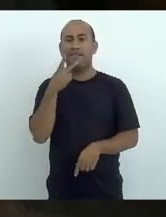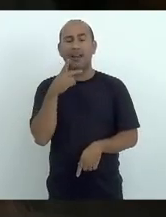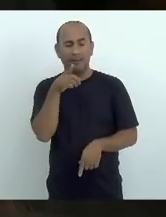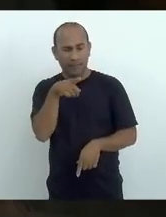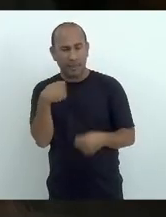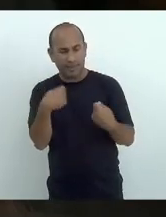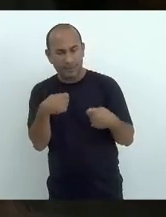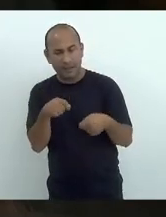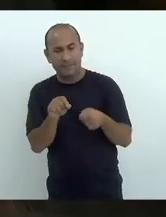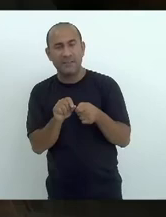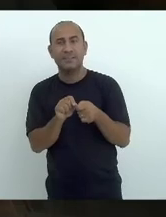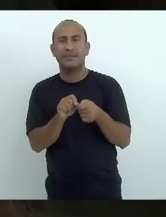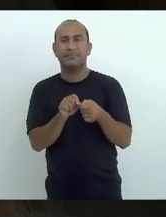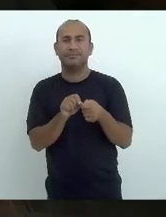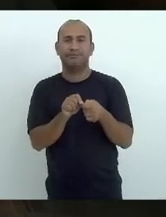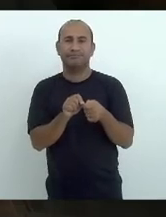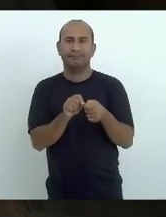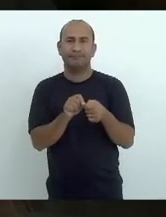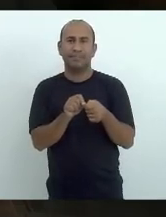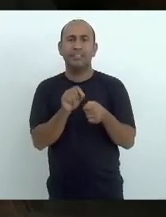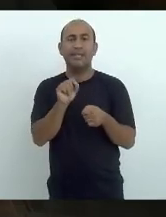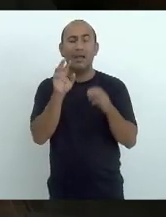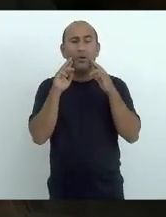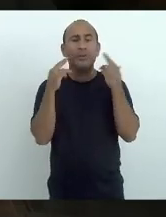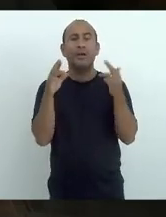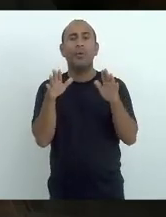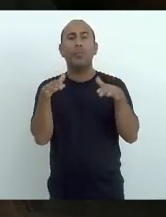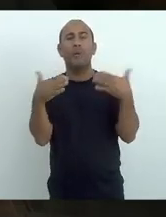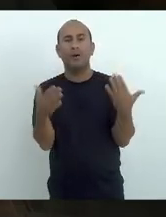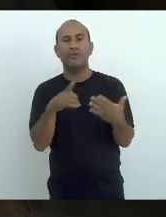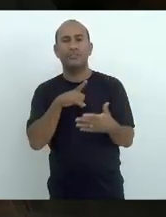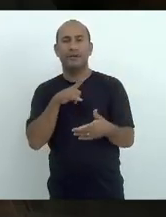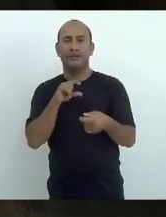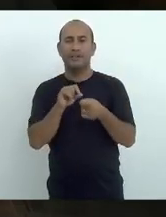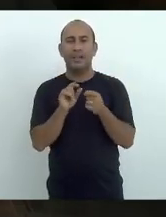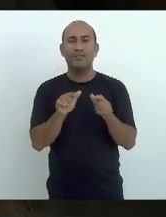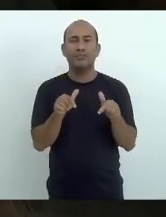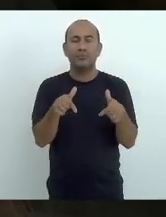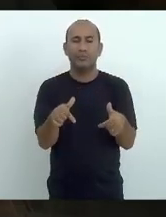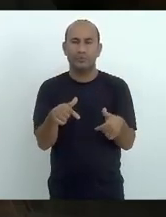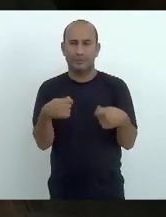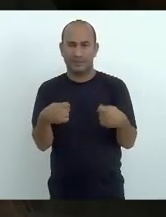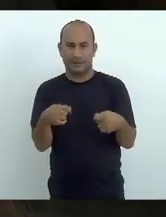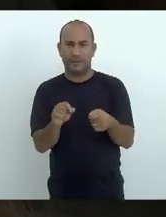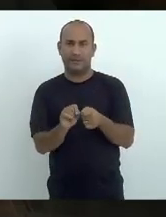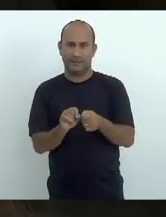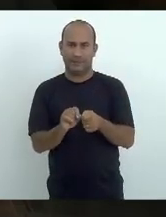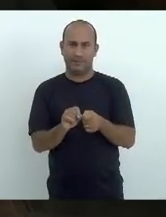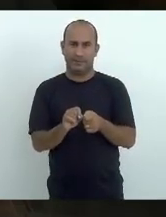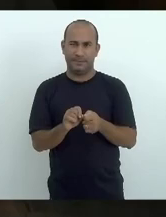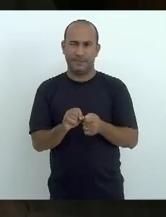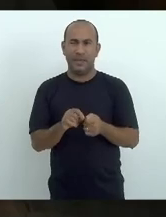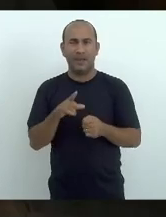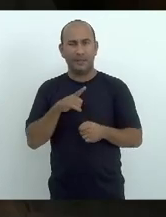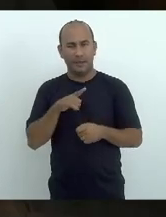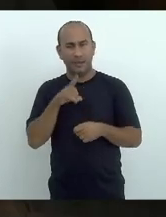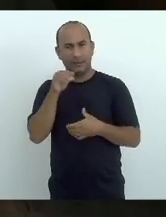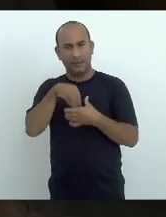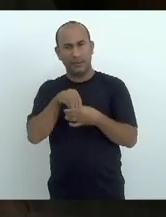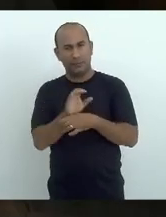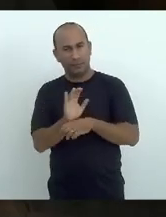que fazer, que reunião ele tinha que fazer, que medida ele tinha que adotar. E tem uma cena interessante